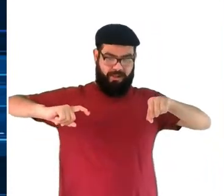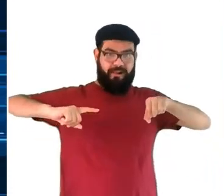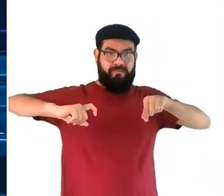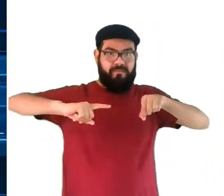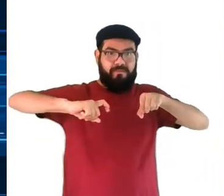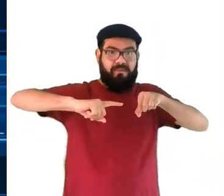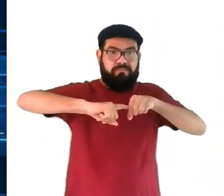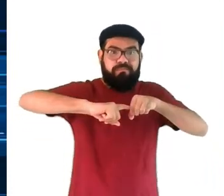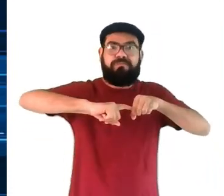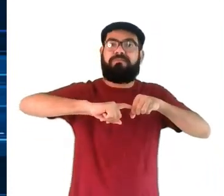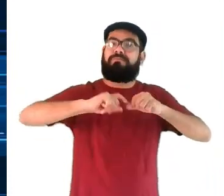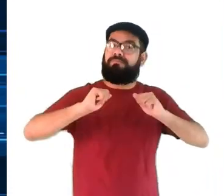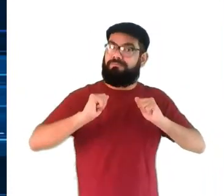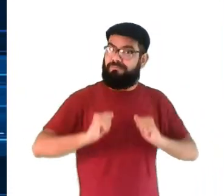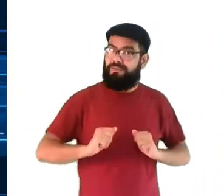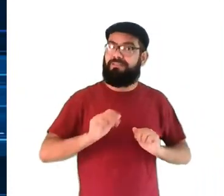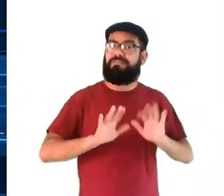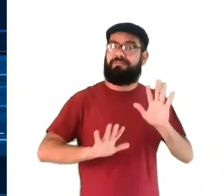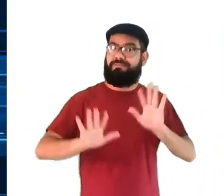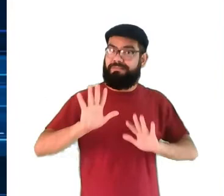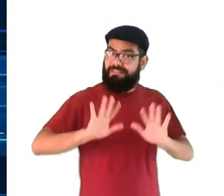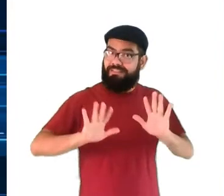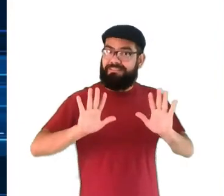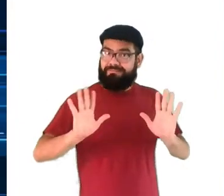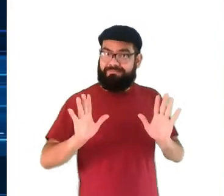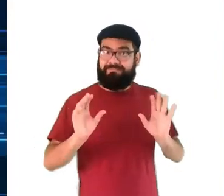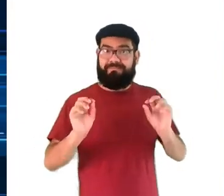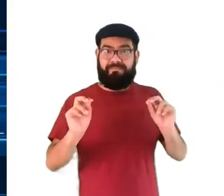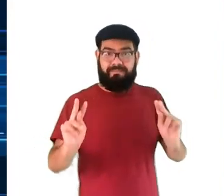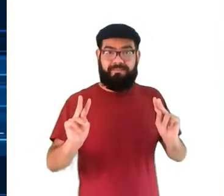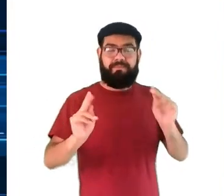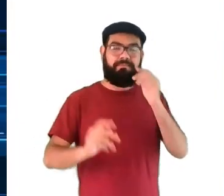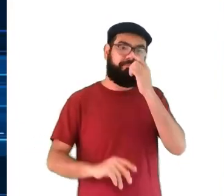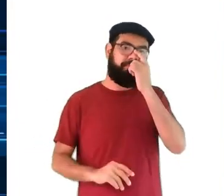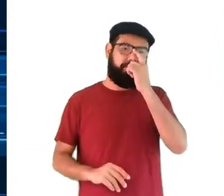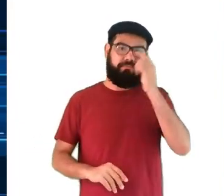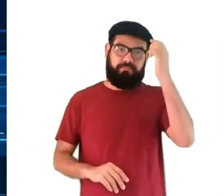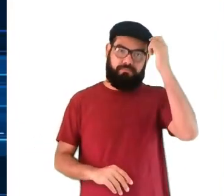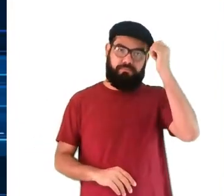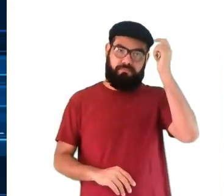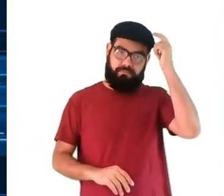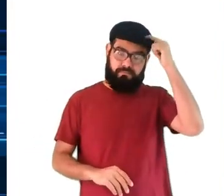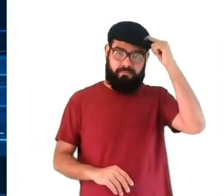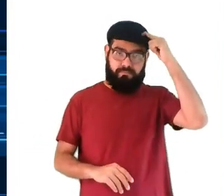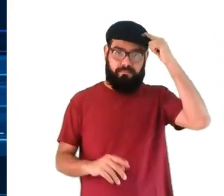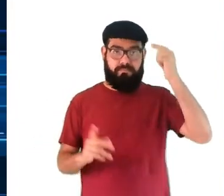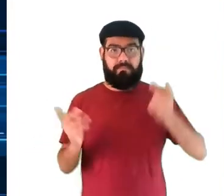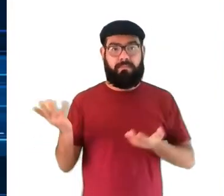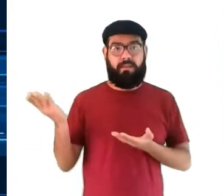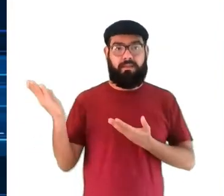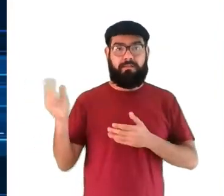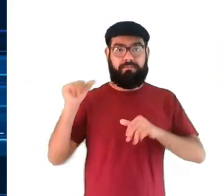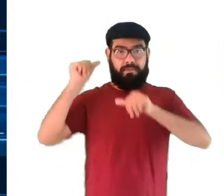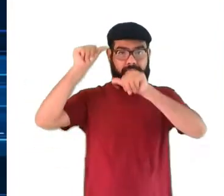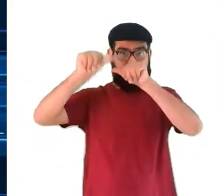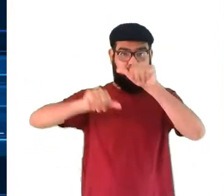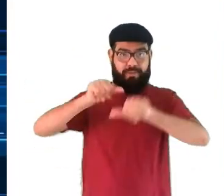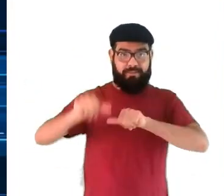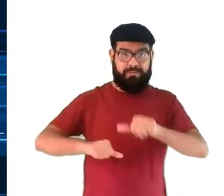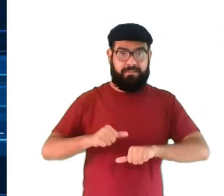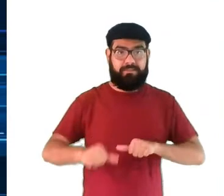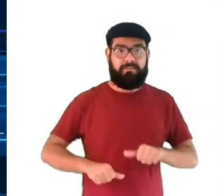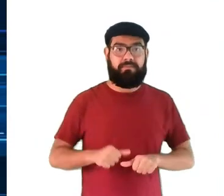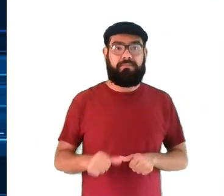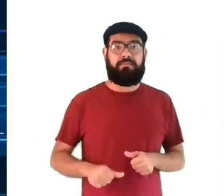de gerar um ser. Ok? Então, essas foram as mudanças, são as mudanças no